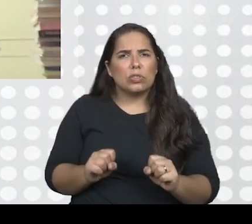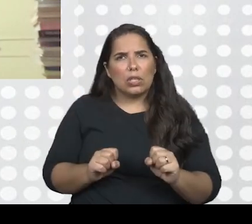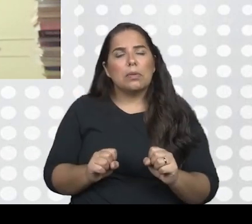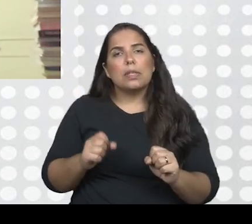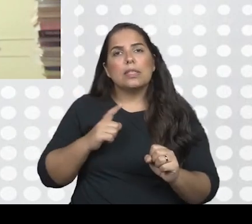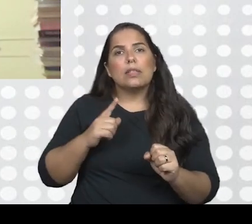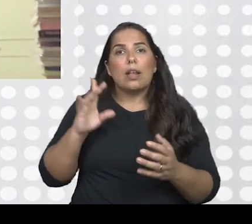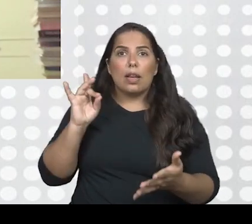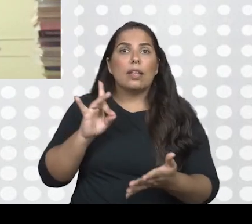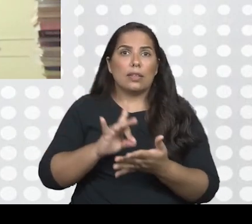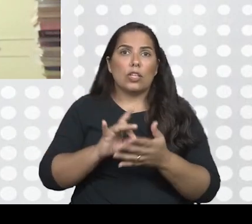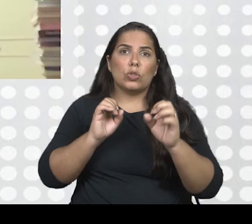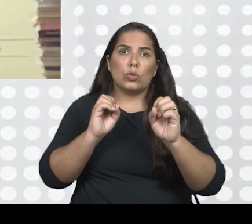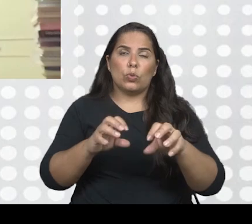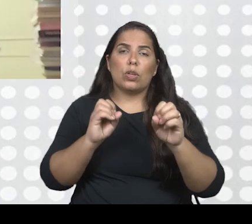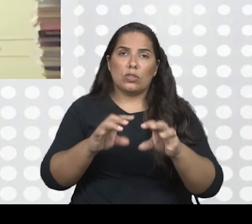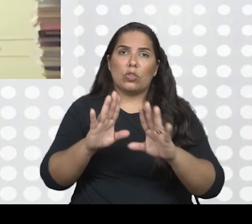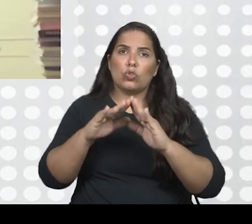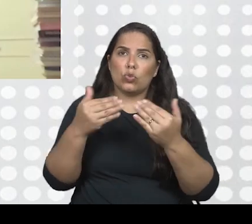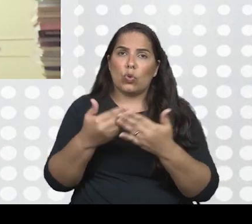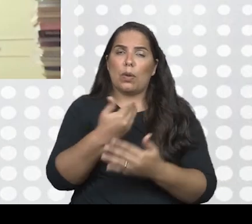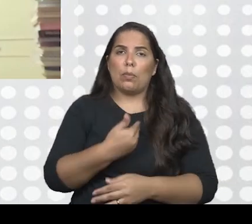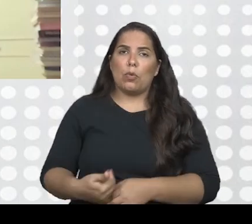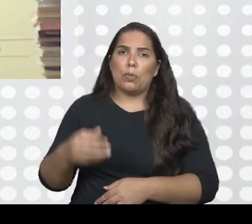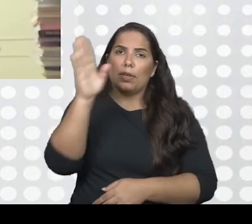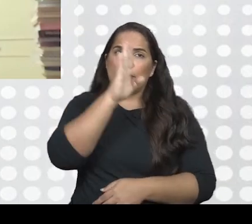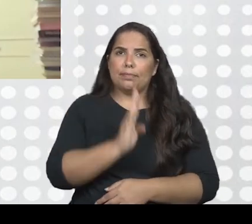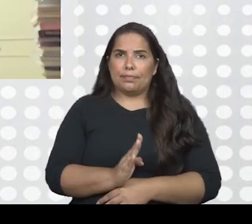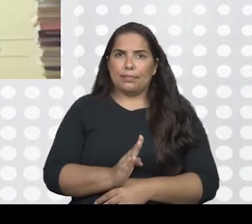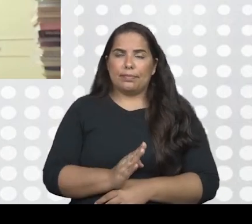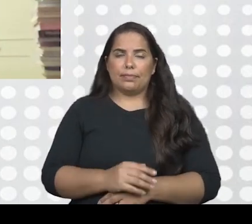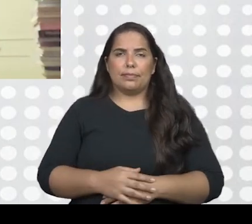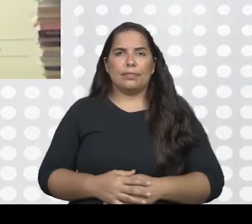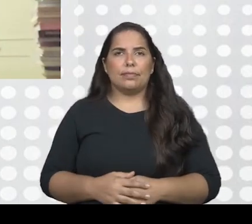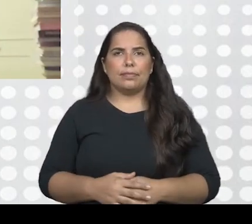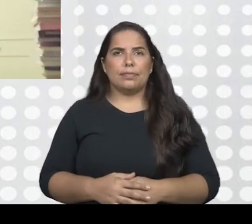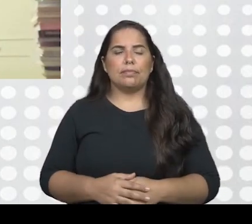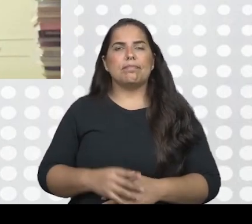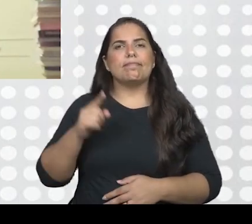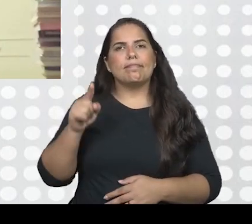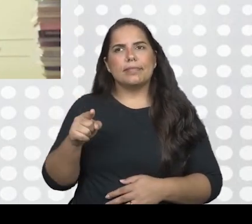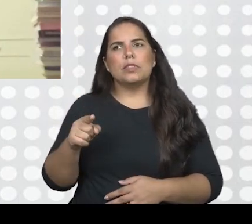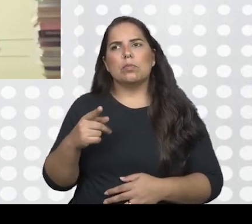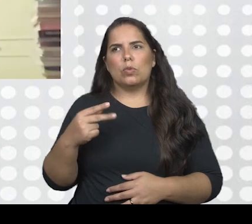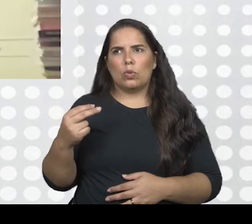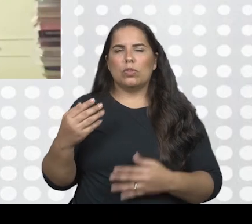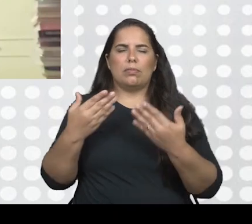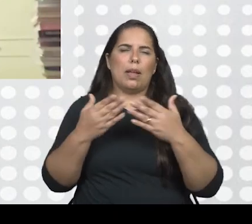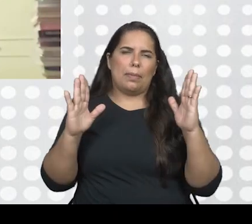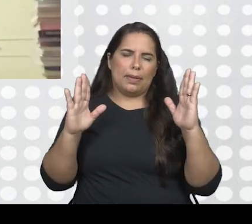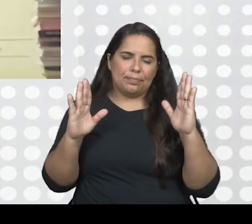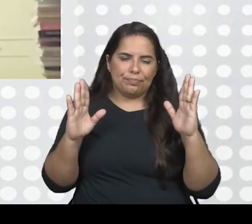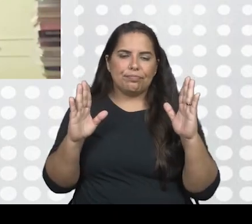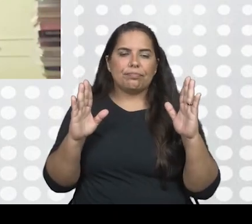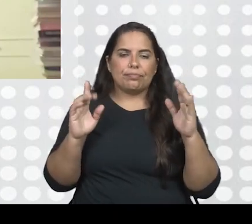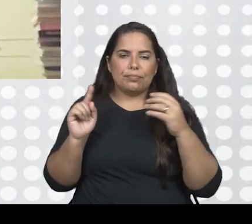de acordo com a realidade educacional das escolas públicas brasileiras? Bem, essa é uma questão bastante ampla,